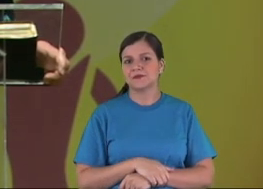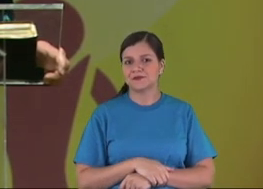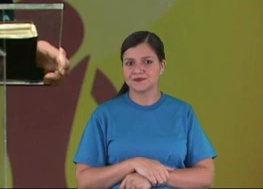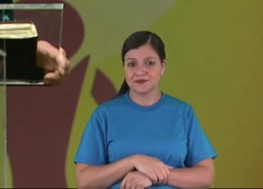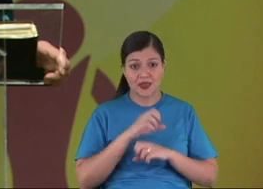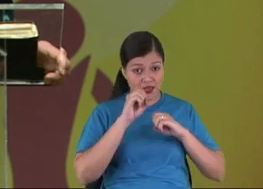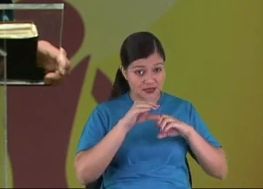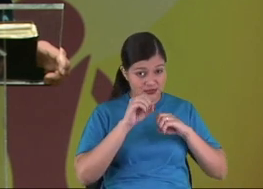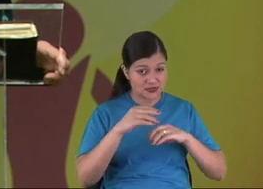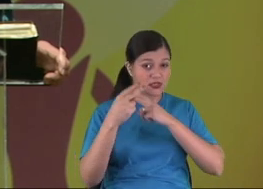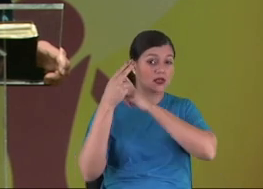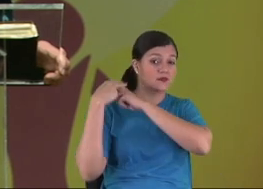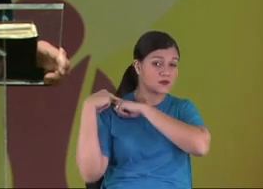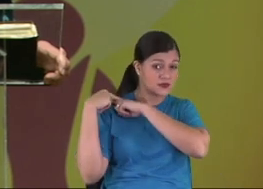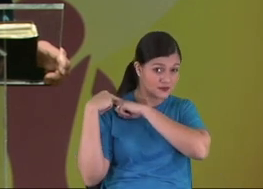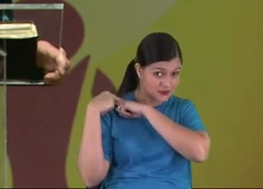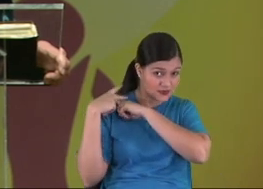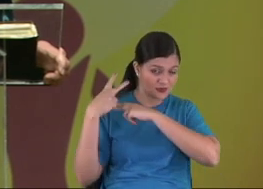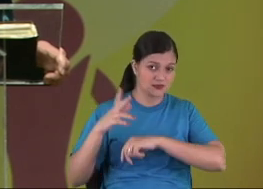ensine responsabilidade.